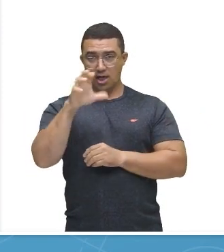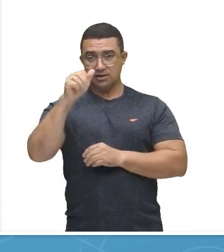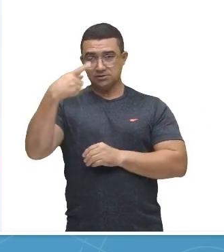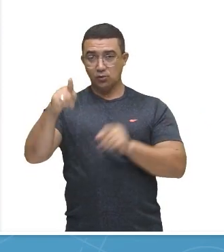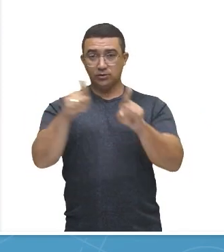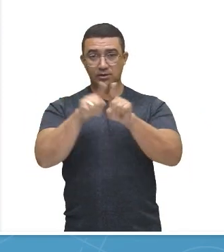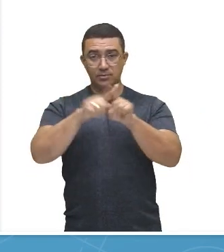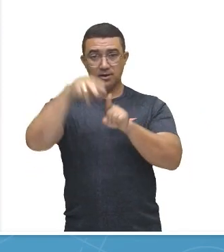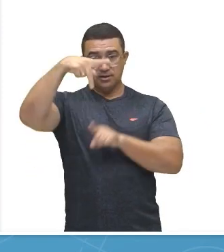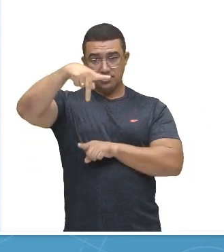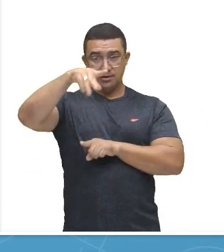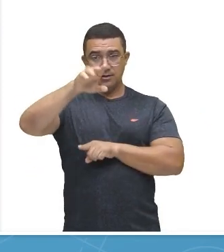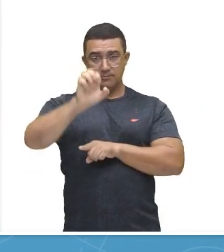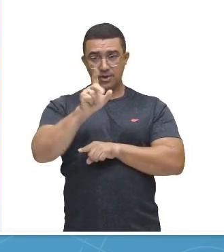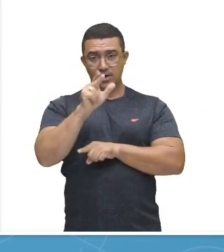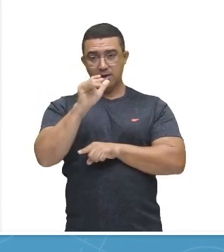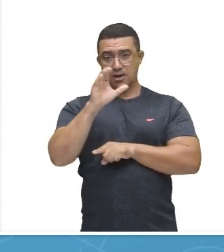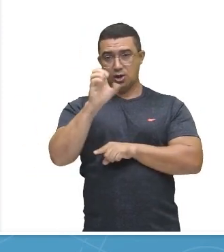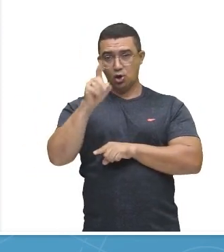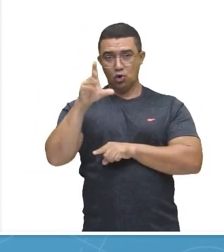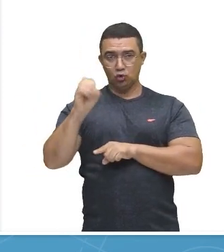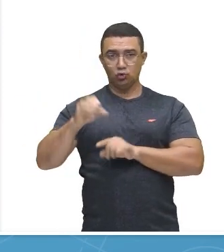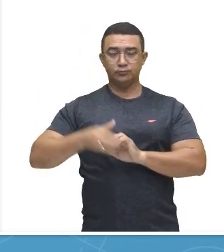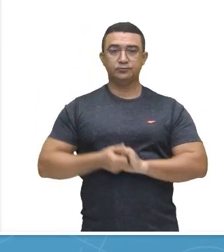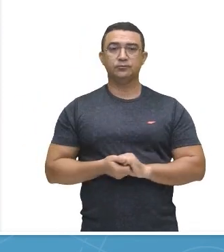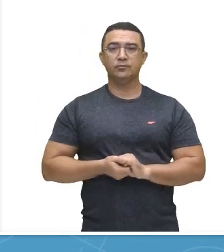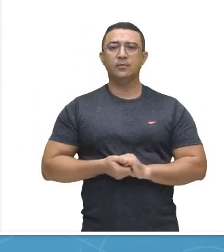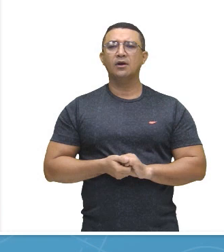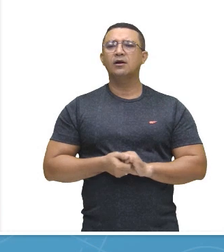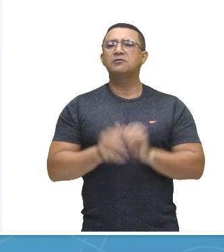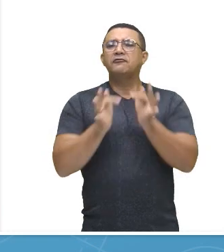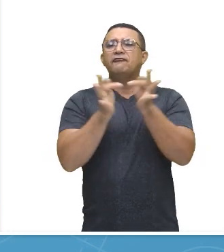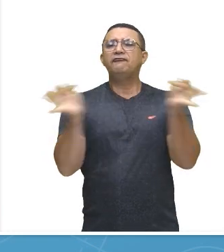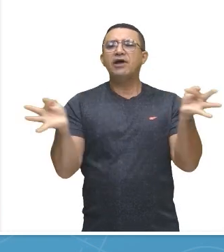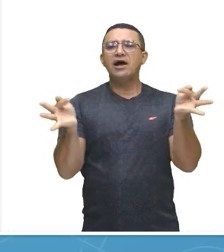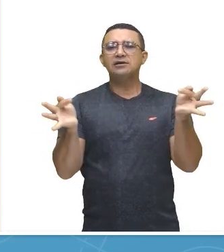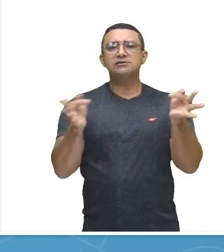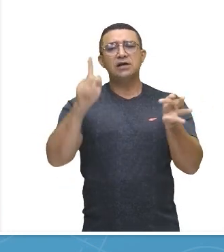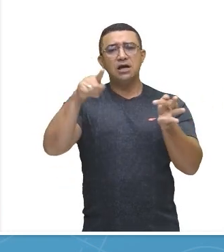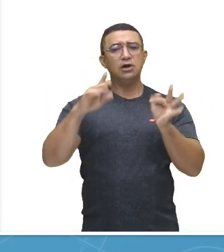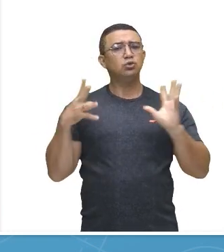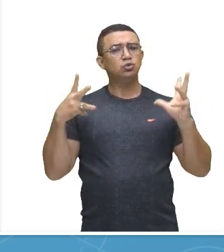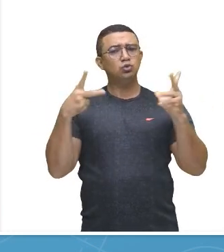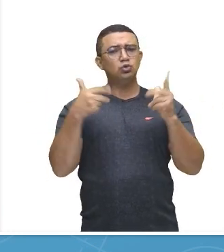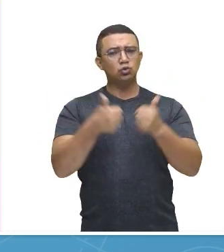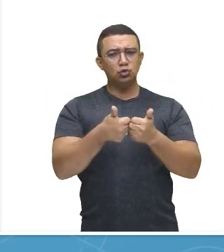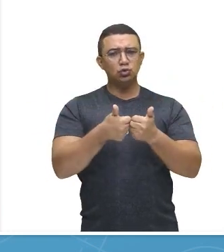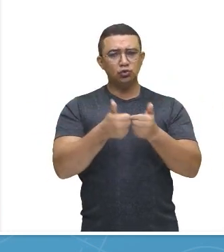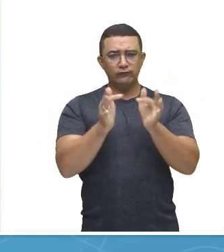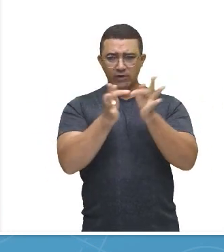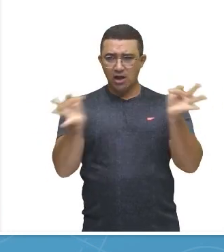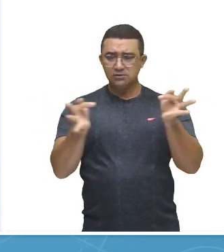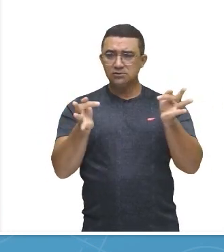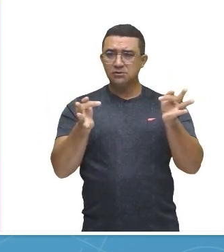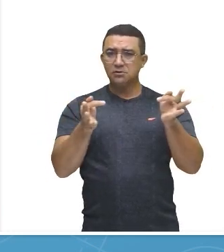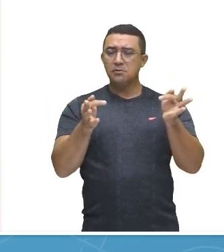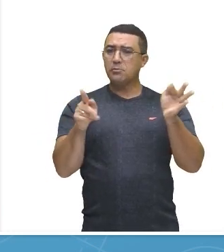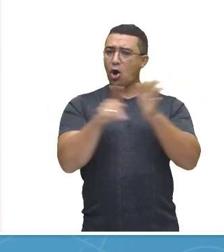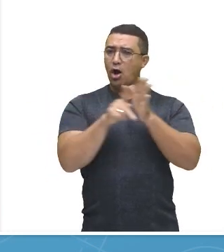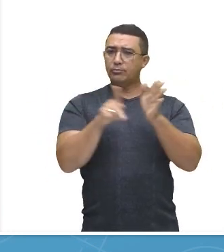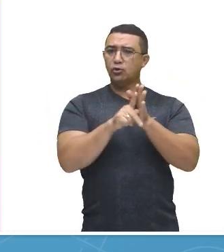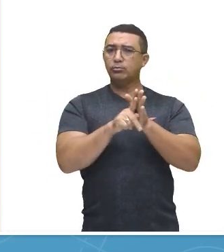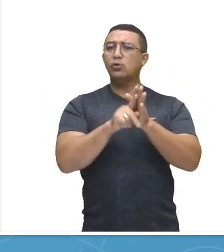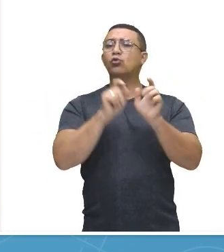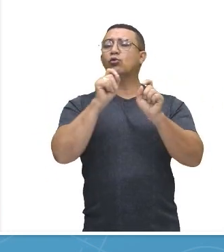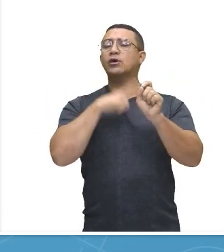aí, então, frase, olha o que nós temos aí. Frase nós vamos entender como todo enunciado suficiente em si mesmo para